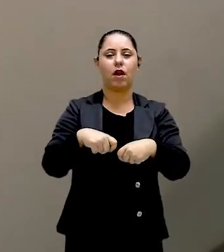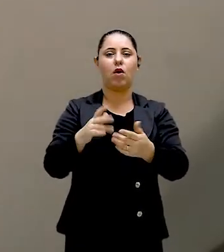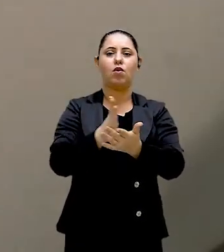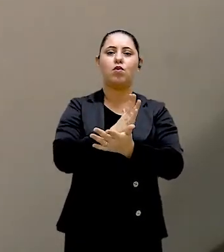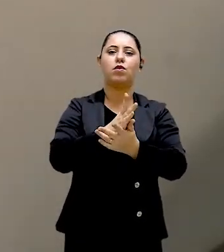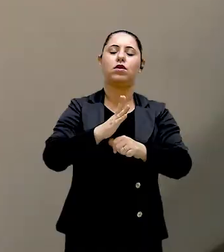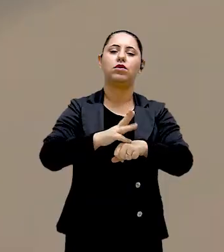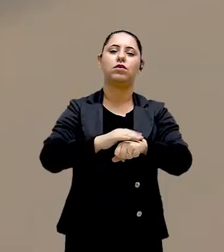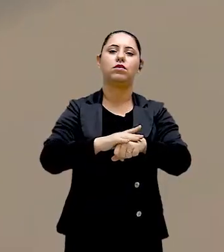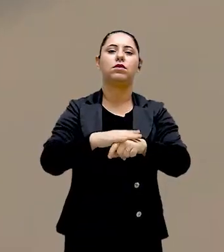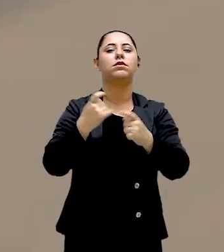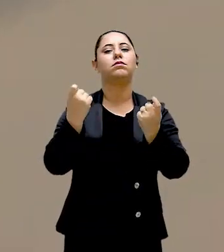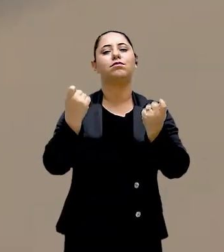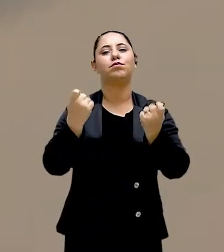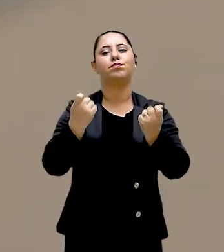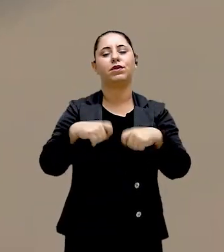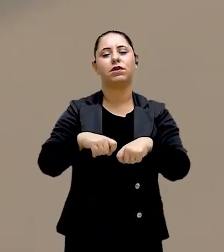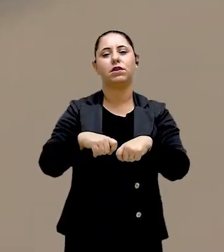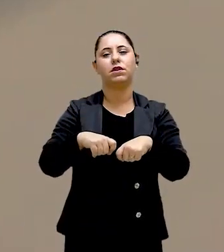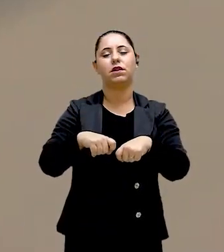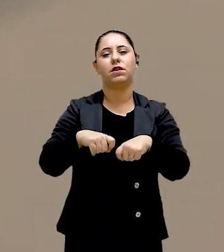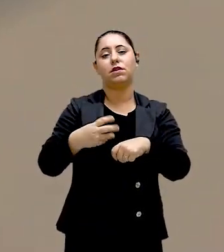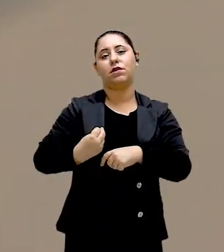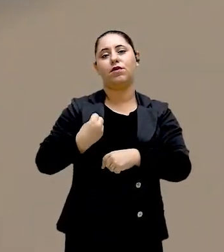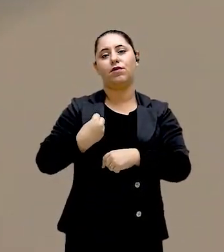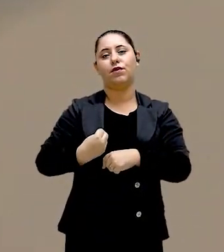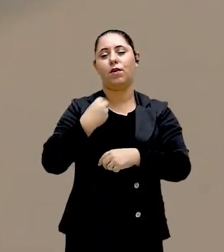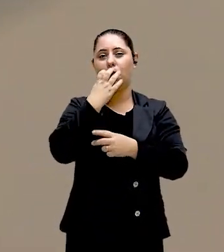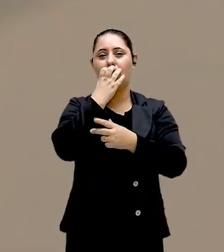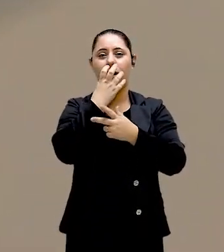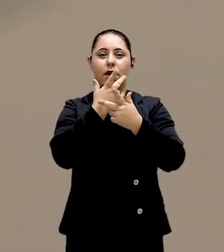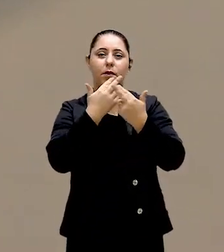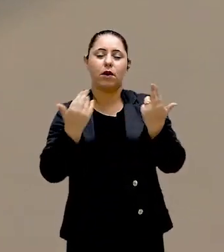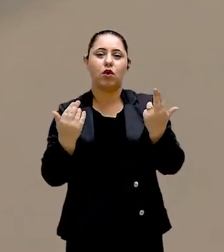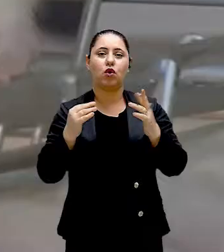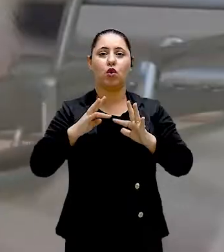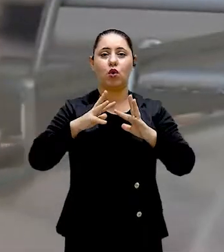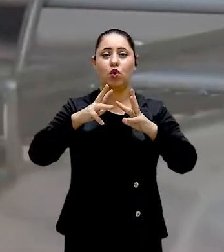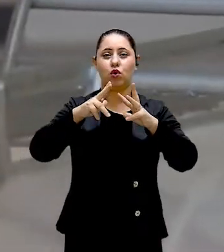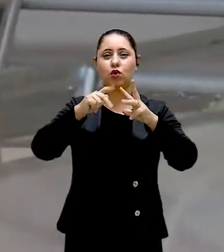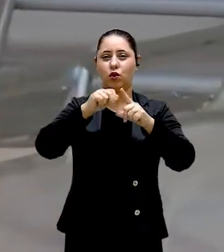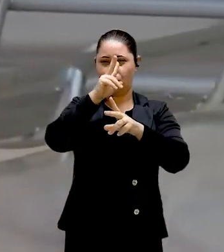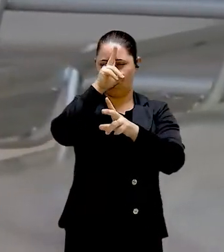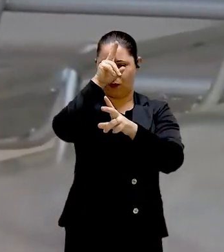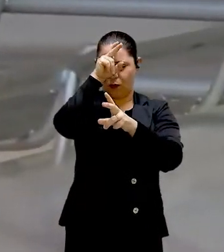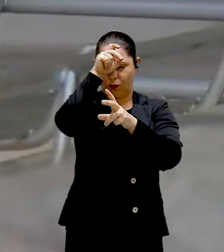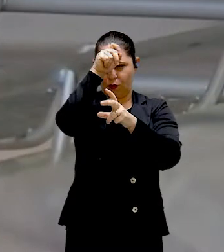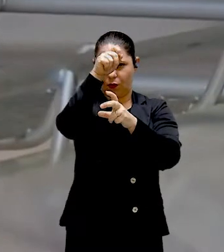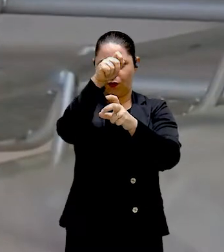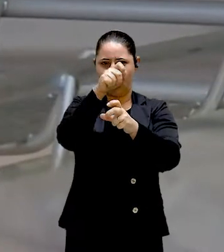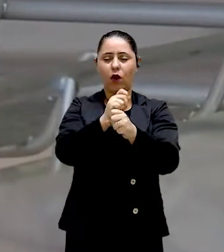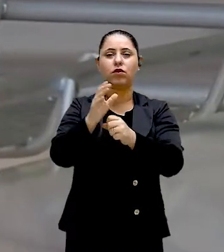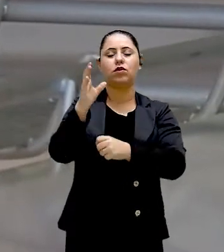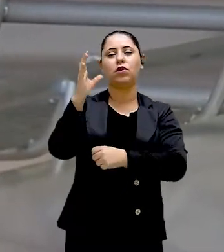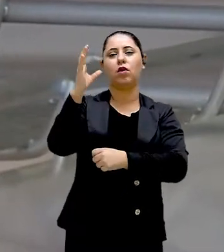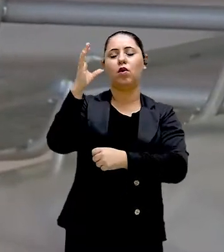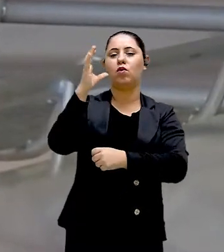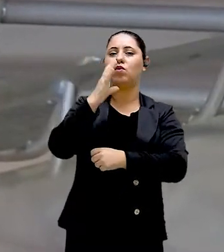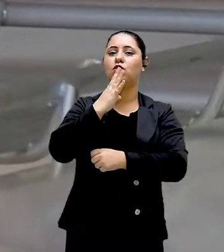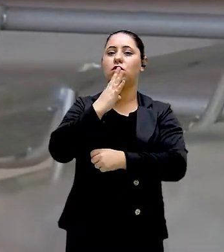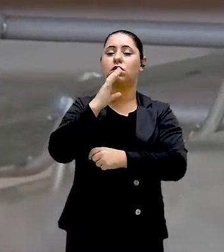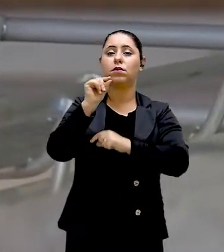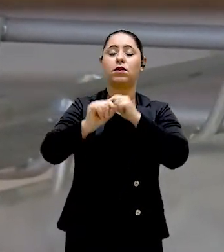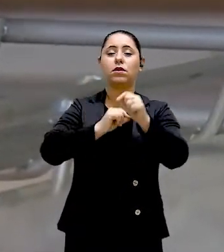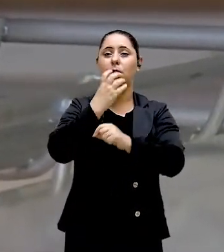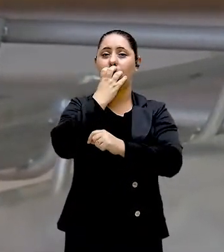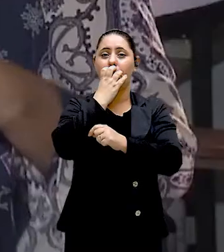de modelos em vivo. Todas as nossas forças, nossos conhecimentos são para que os animais